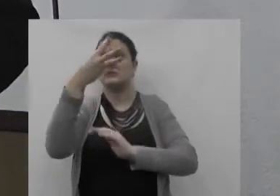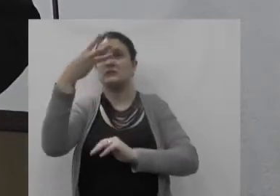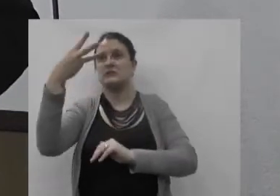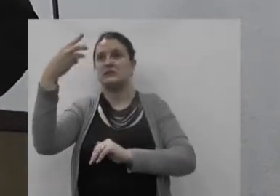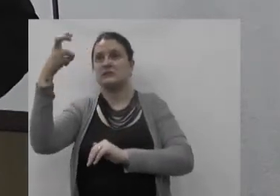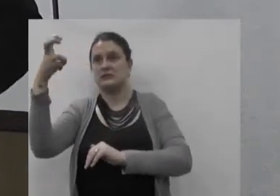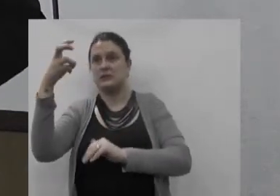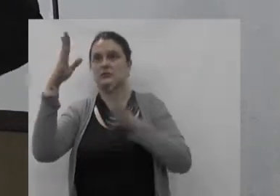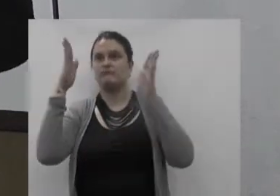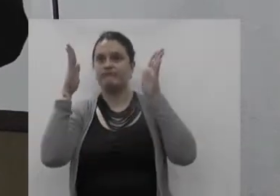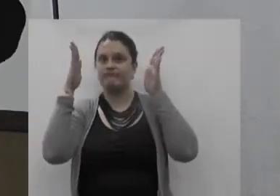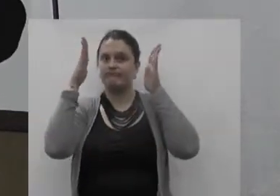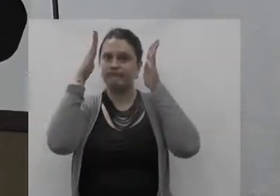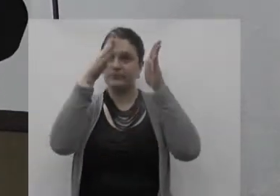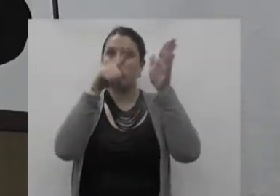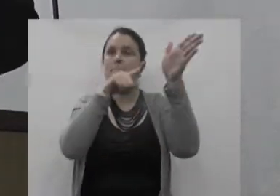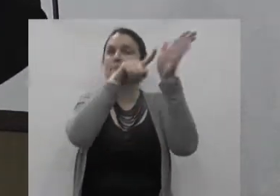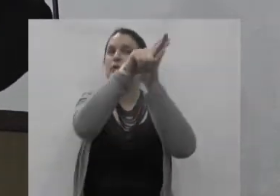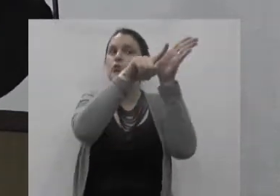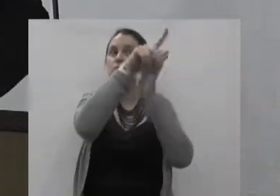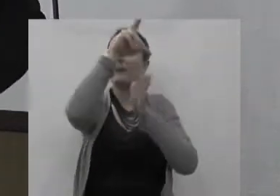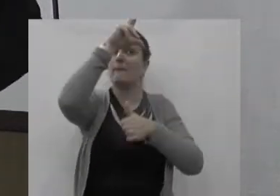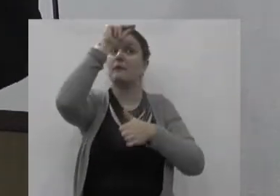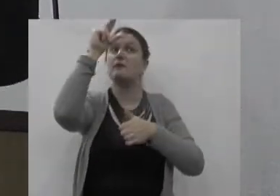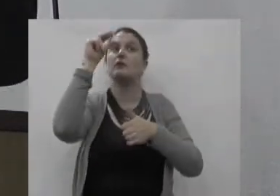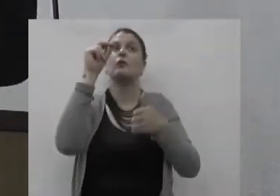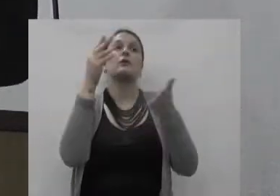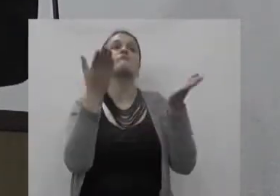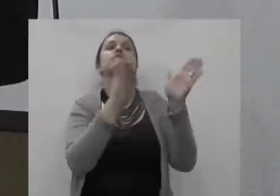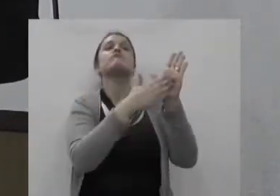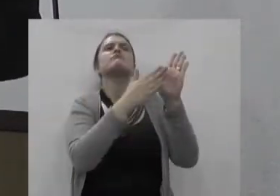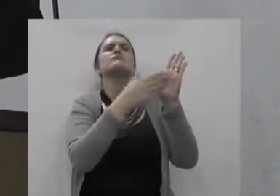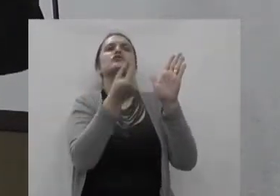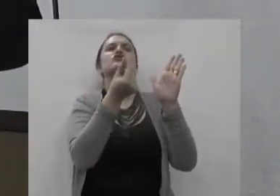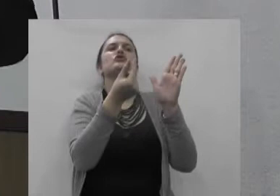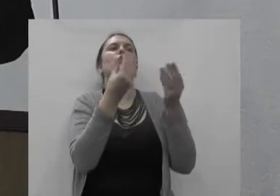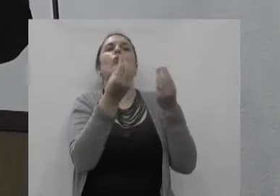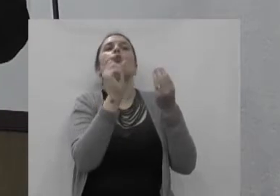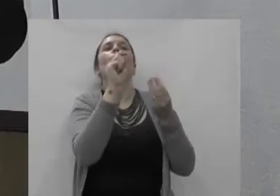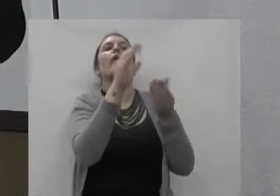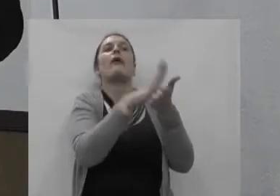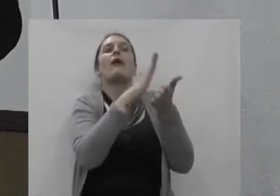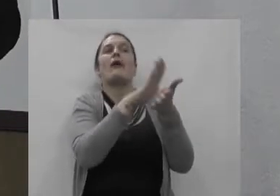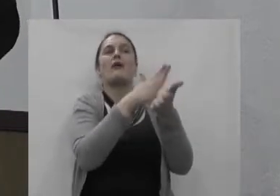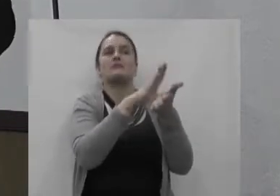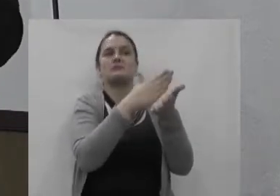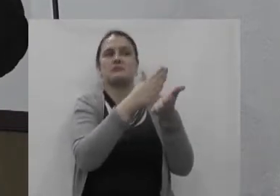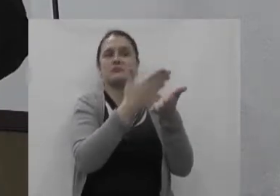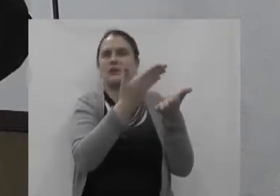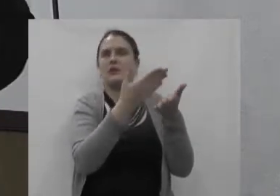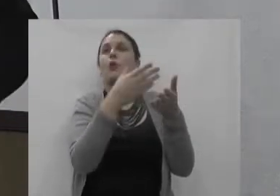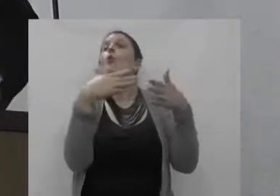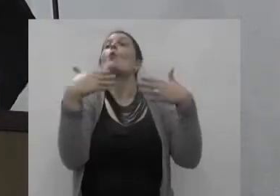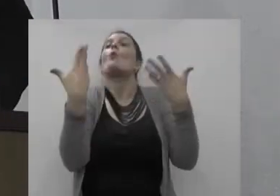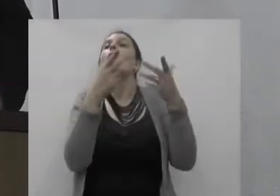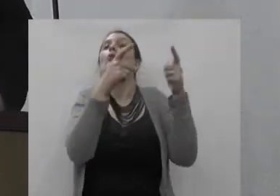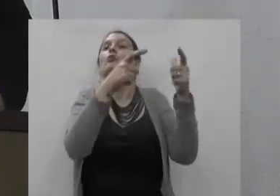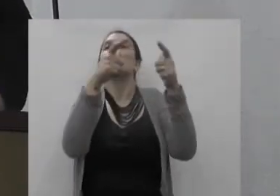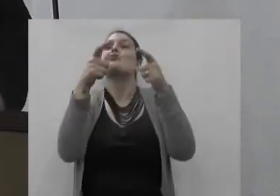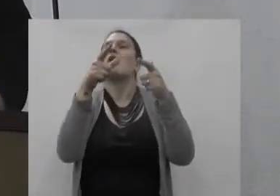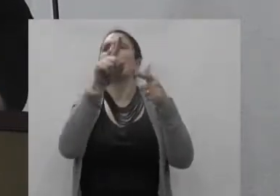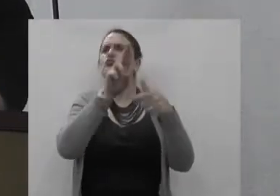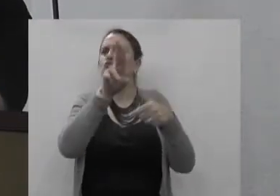335, direcionando ao Executivo Municipal, solicitando informações de qual lugar